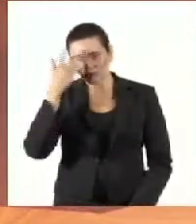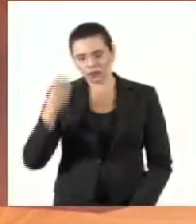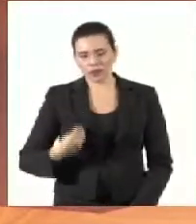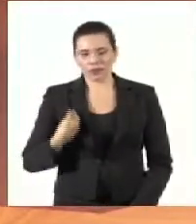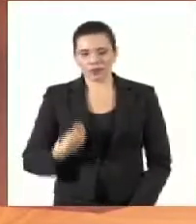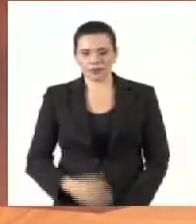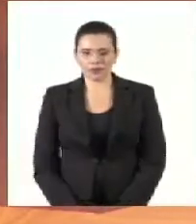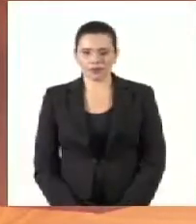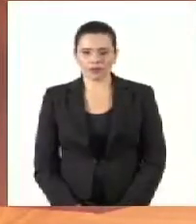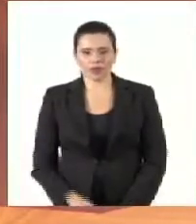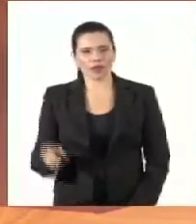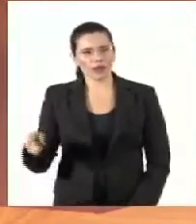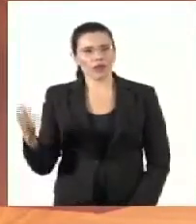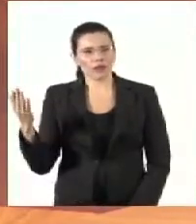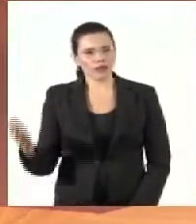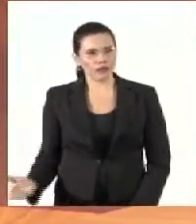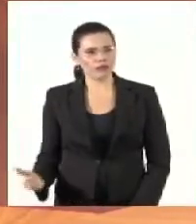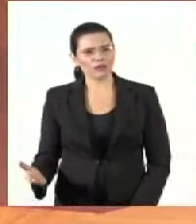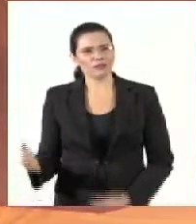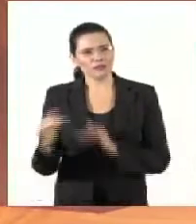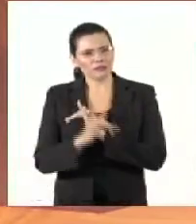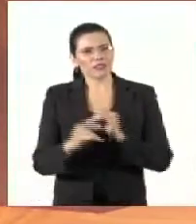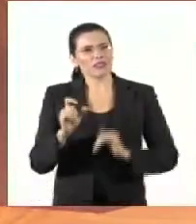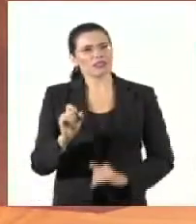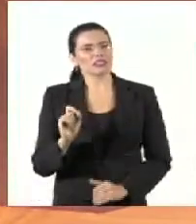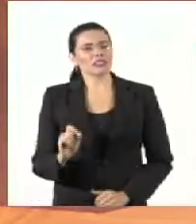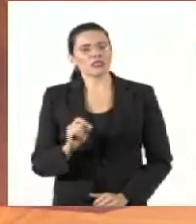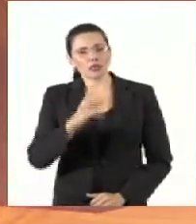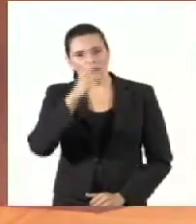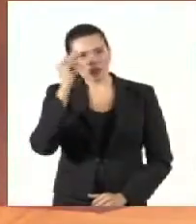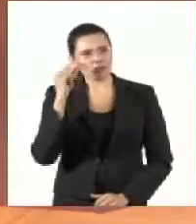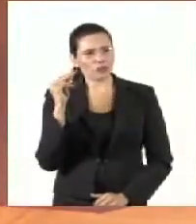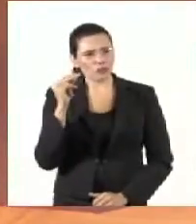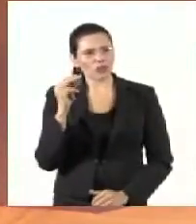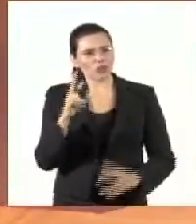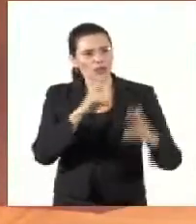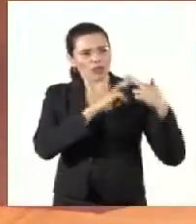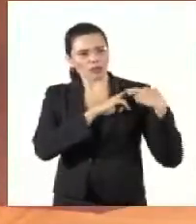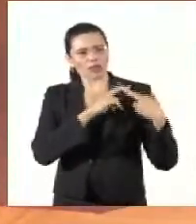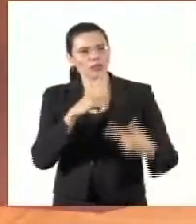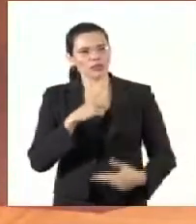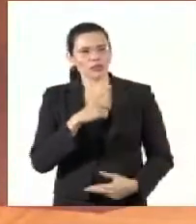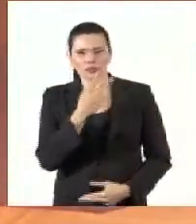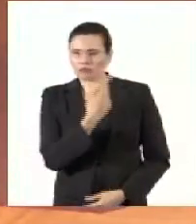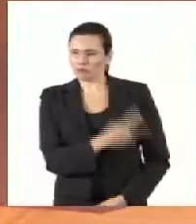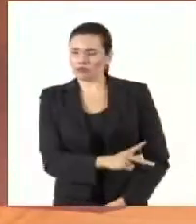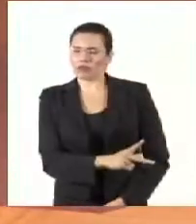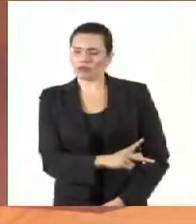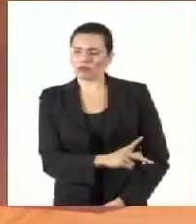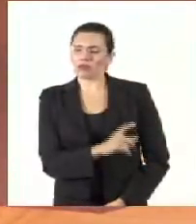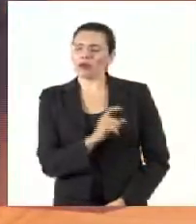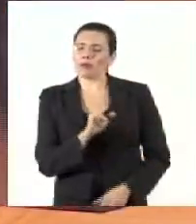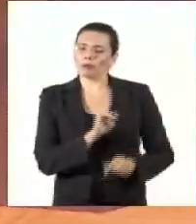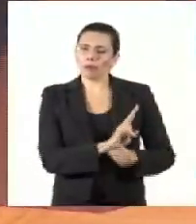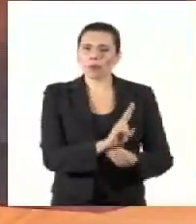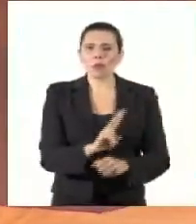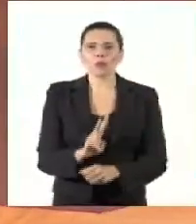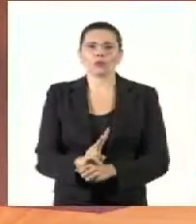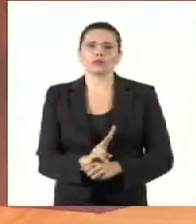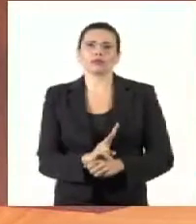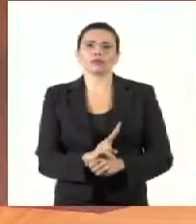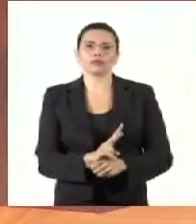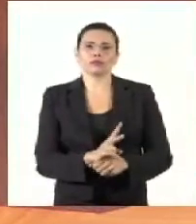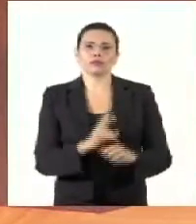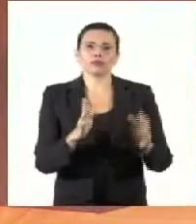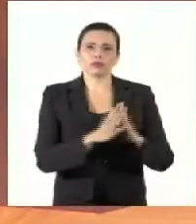se quiserem continuar com os hospitais. Não estão nem aí. Não entende. Não entende que toda